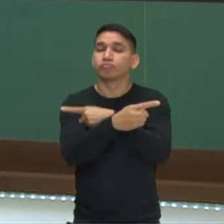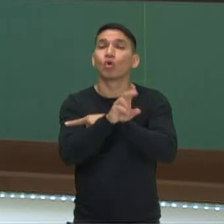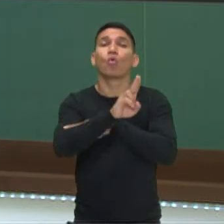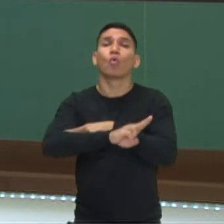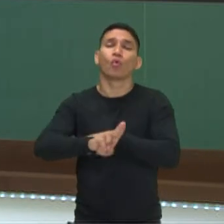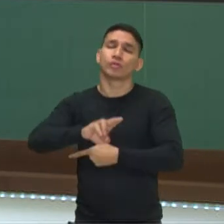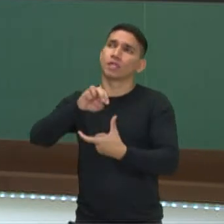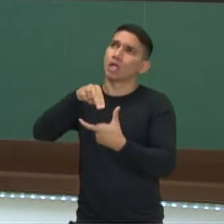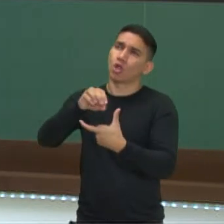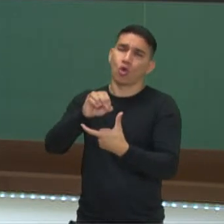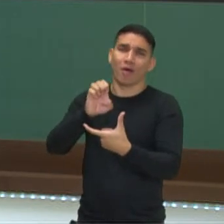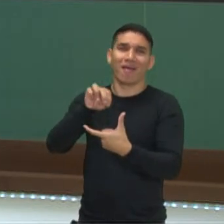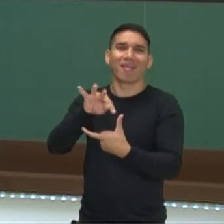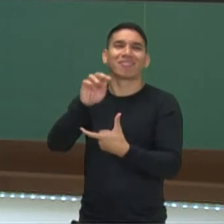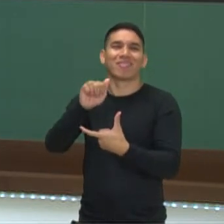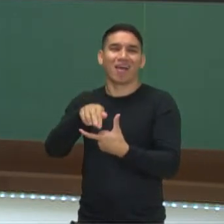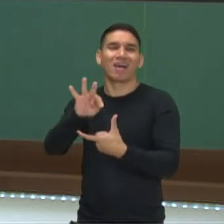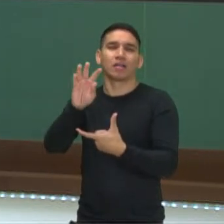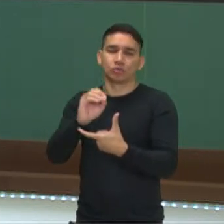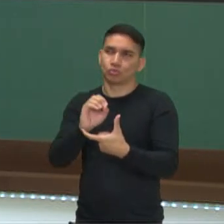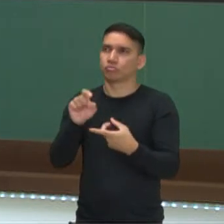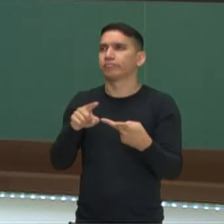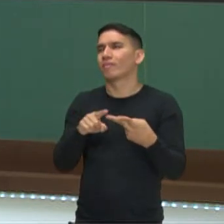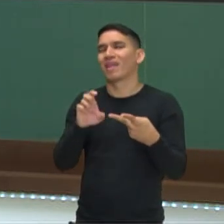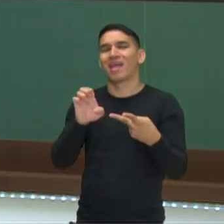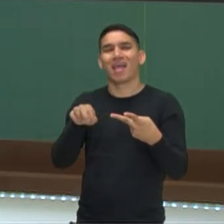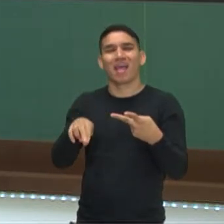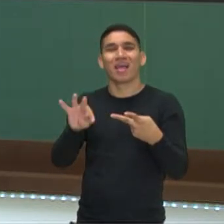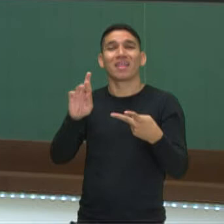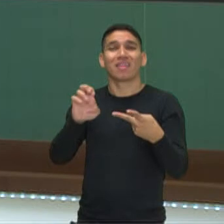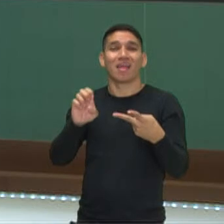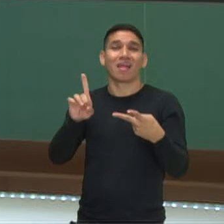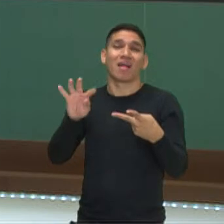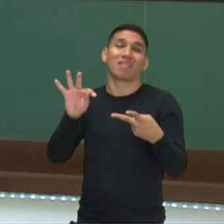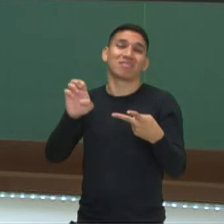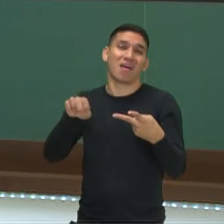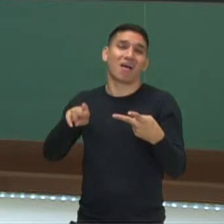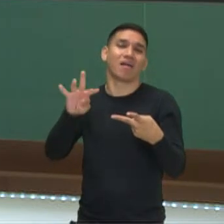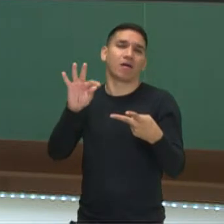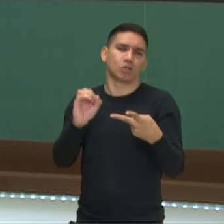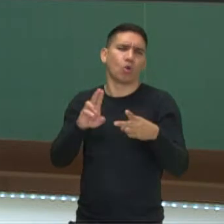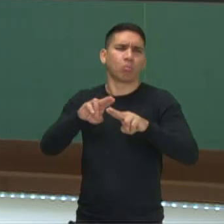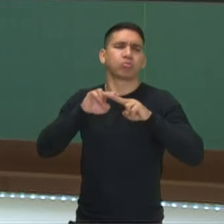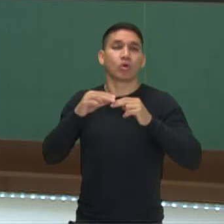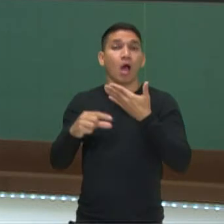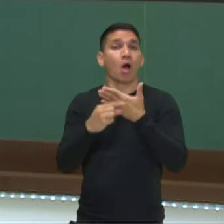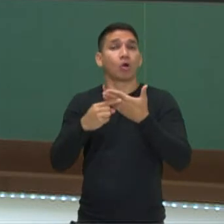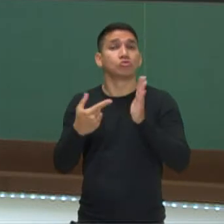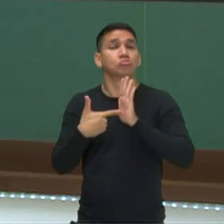no entanto, entretanto, quando o autor quer introduzir essa ideia contrária.